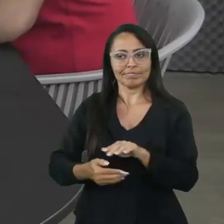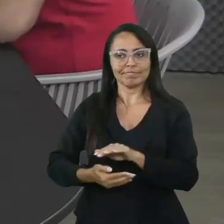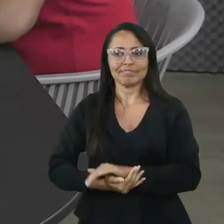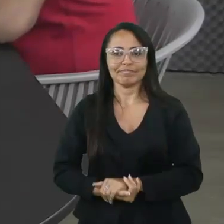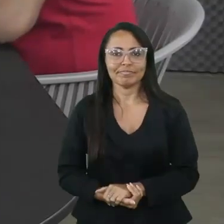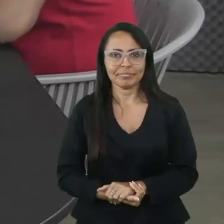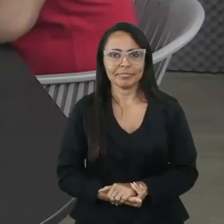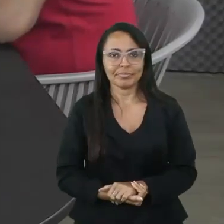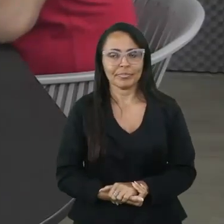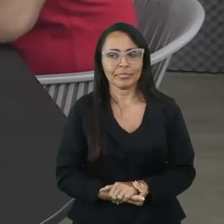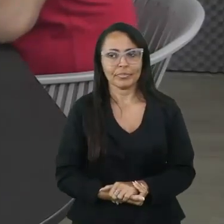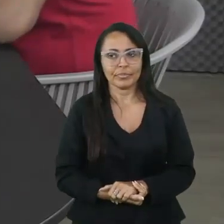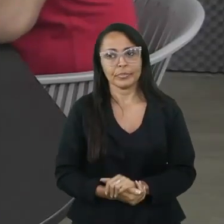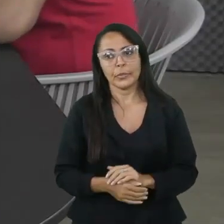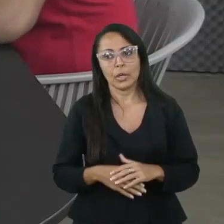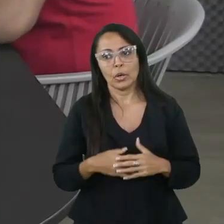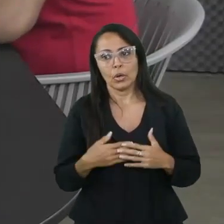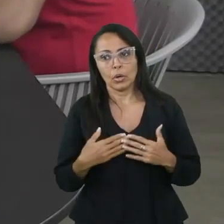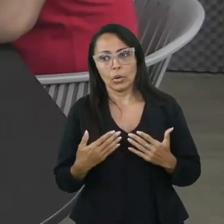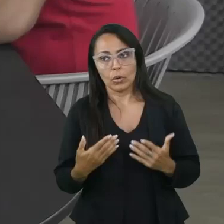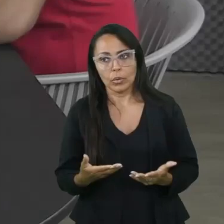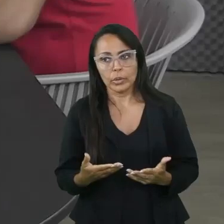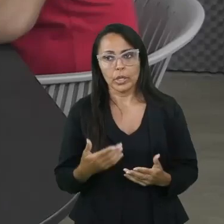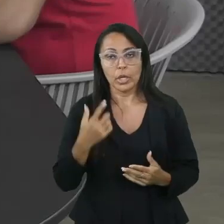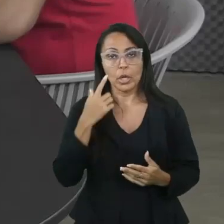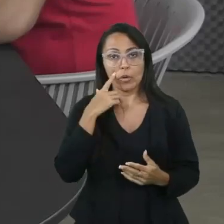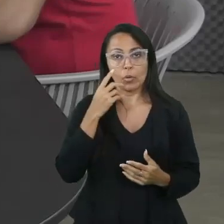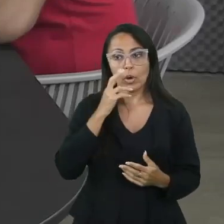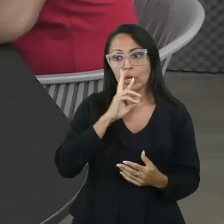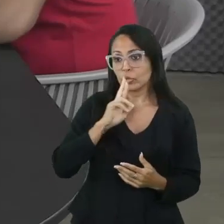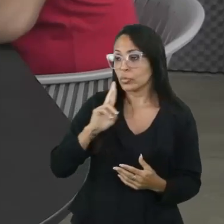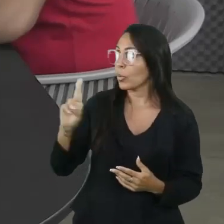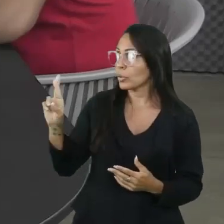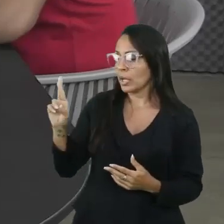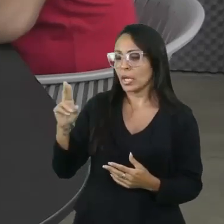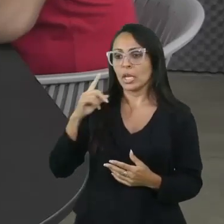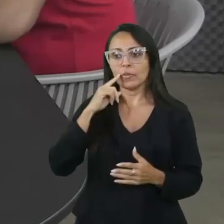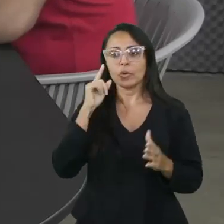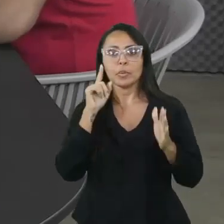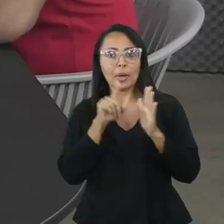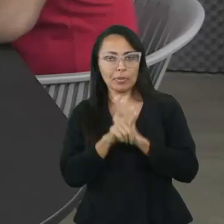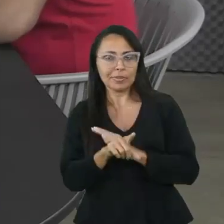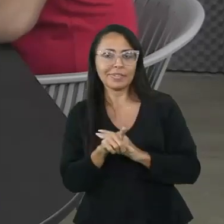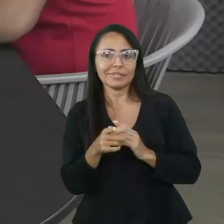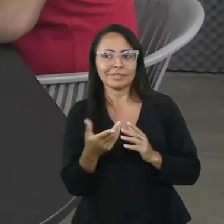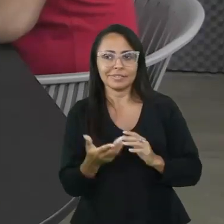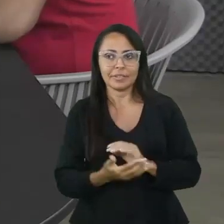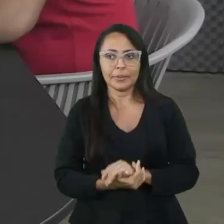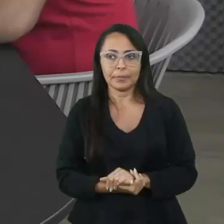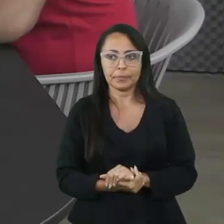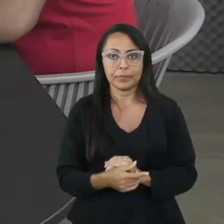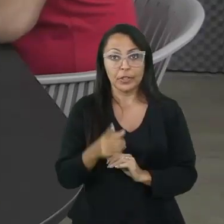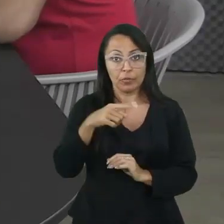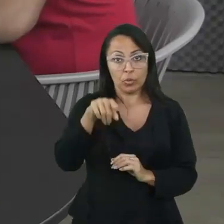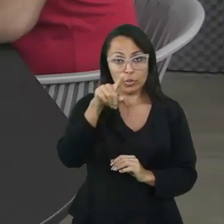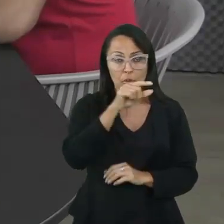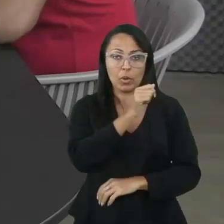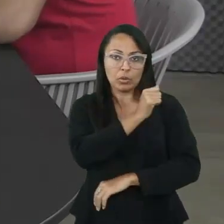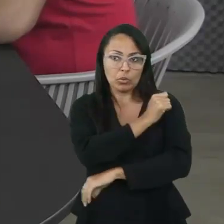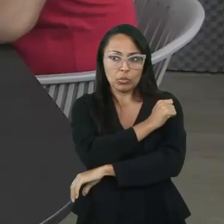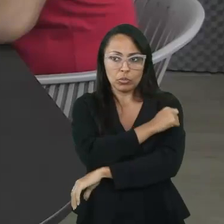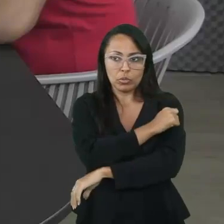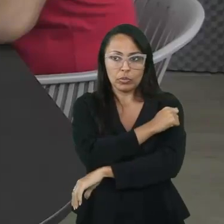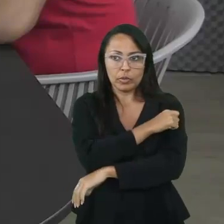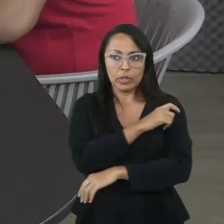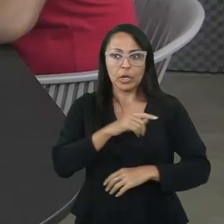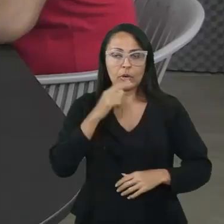eu vou te responder te fazendo outra pergunta, tá? Você é um estudante, você vê a